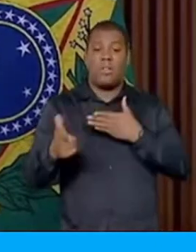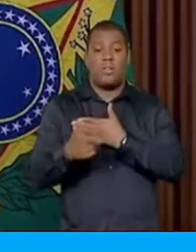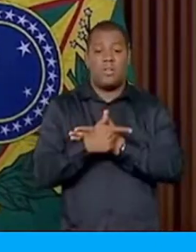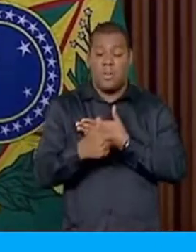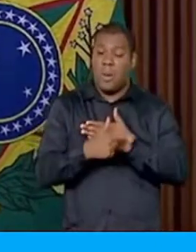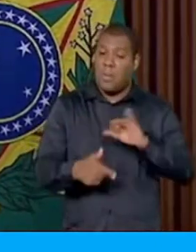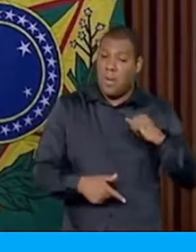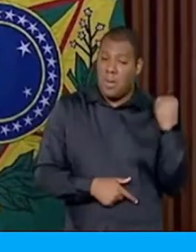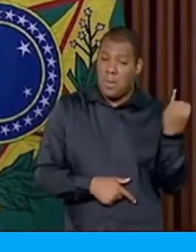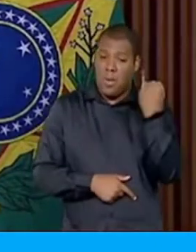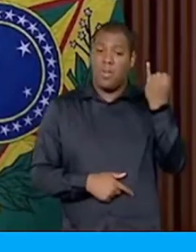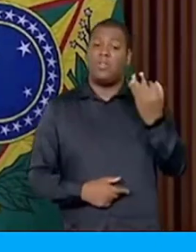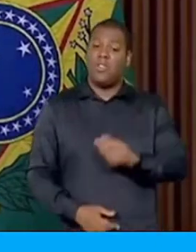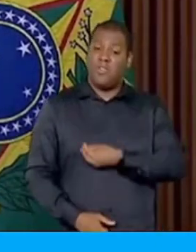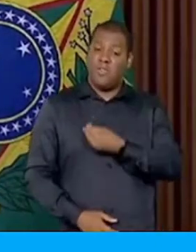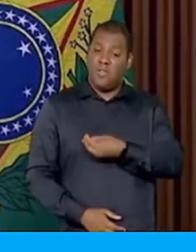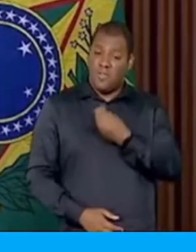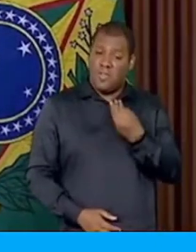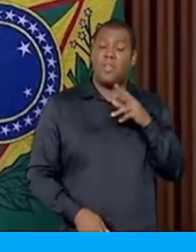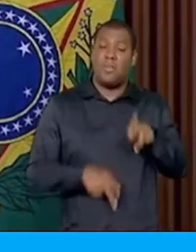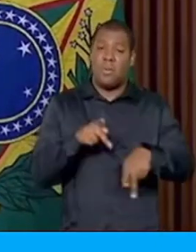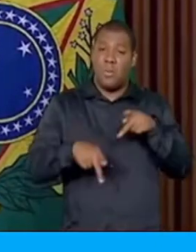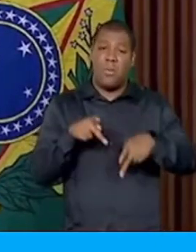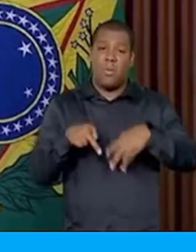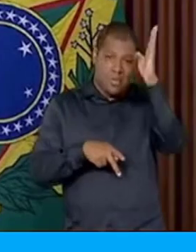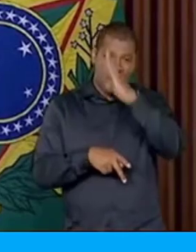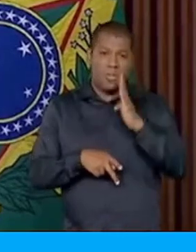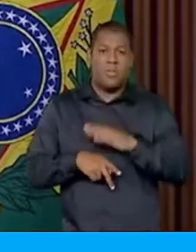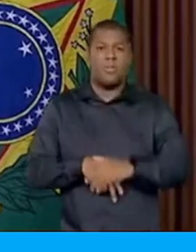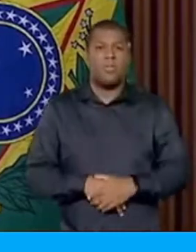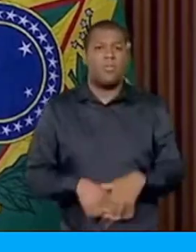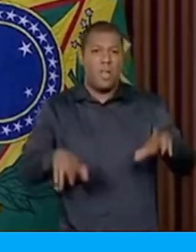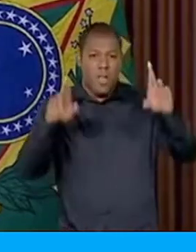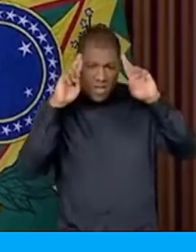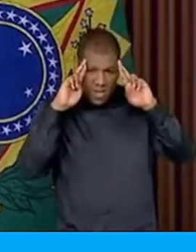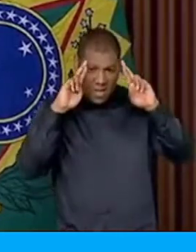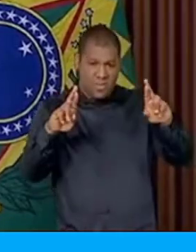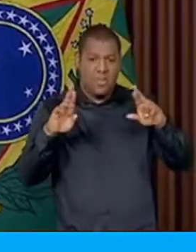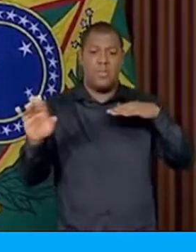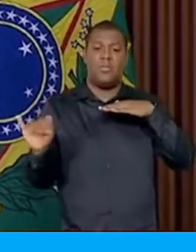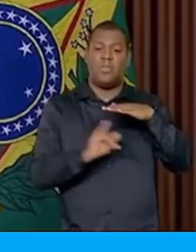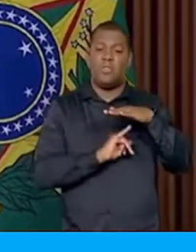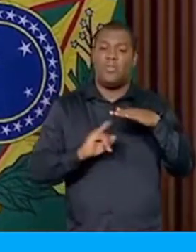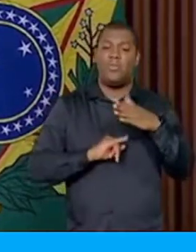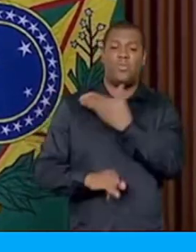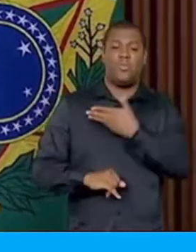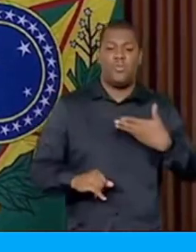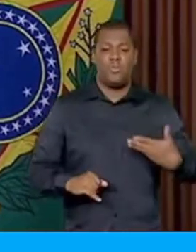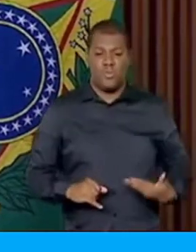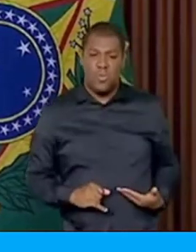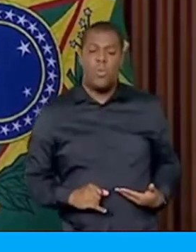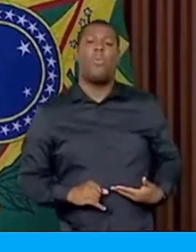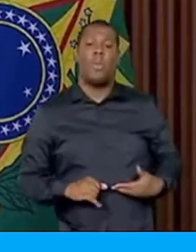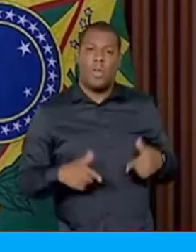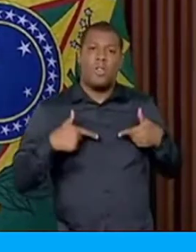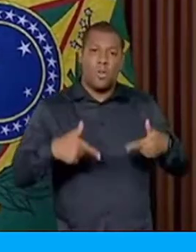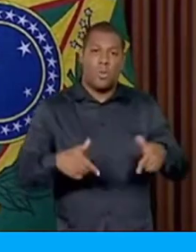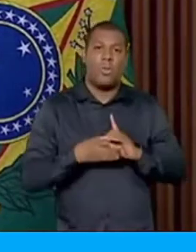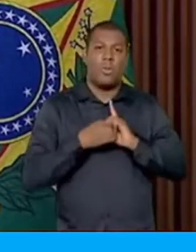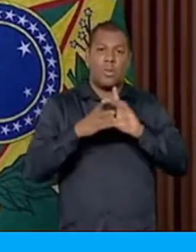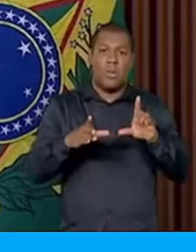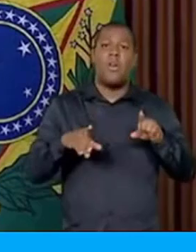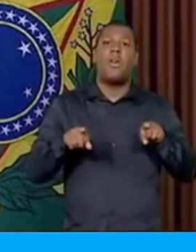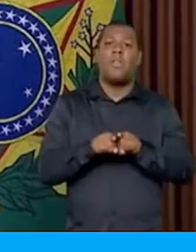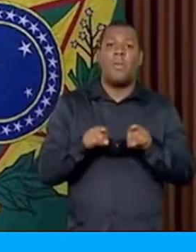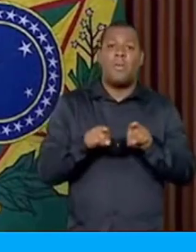nossas vidas. O respeito às instituições, que garante a existência da democracia. O respeito à nossa